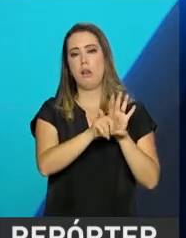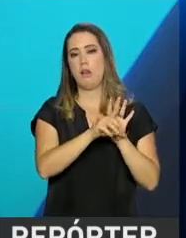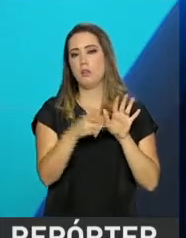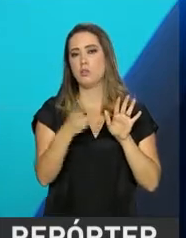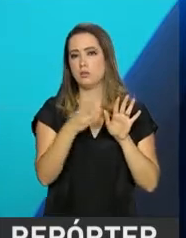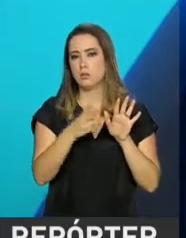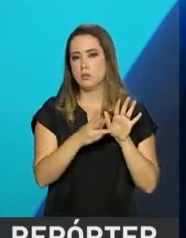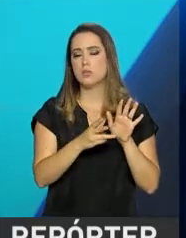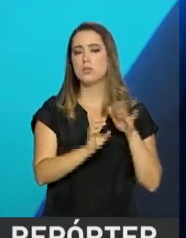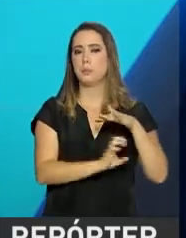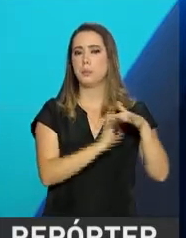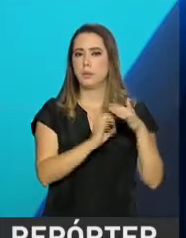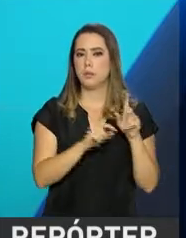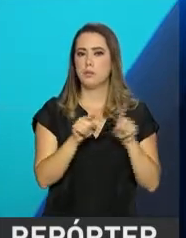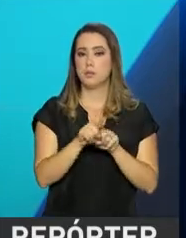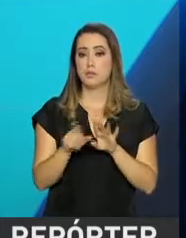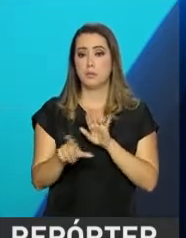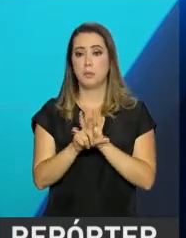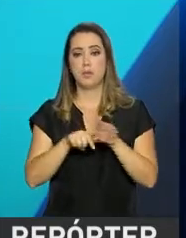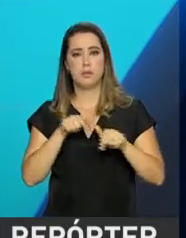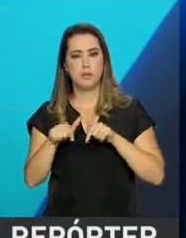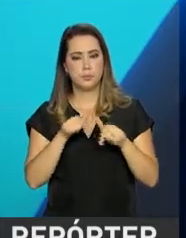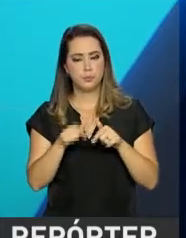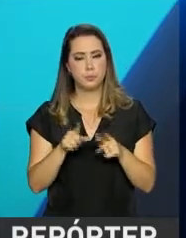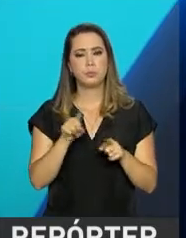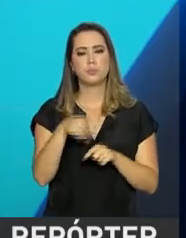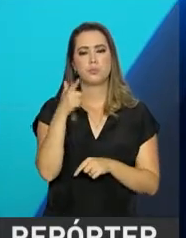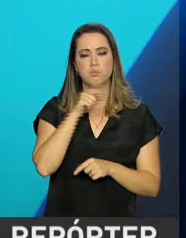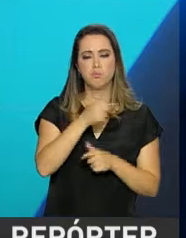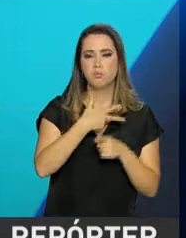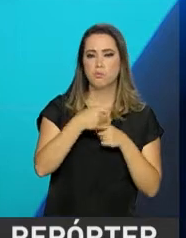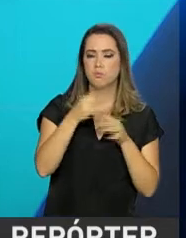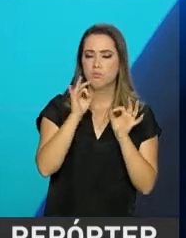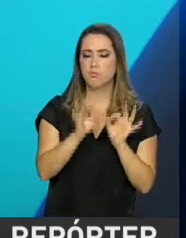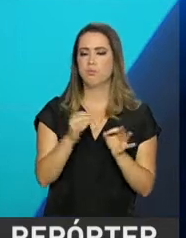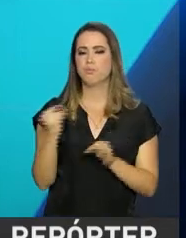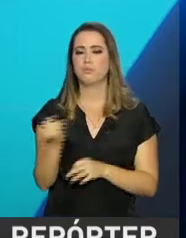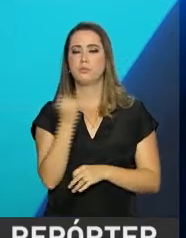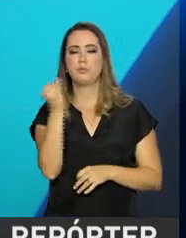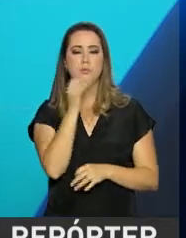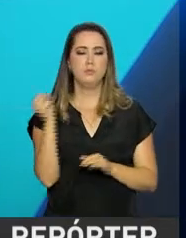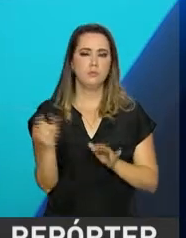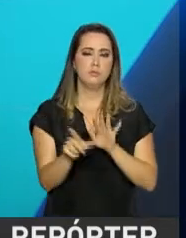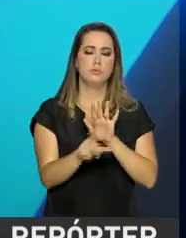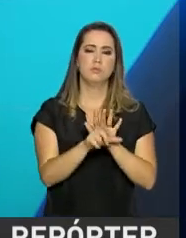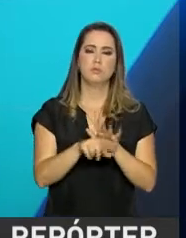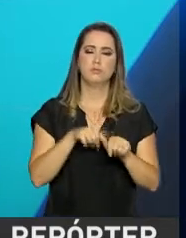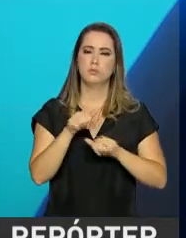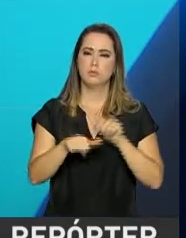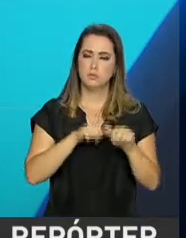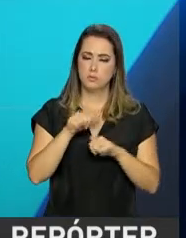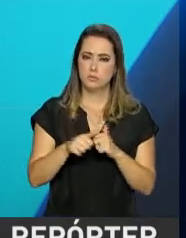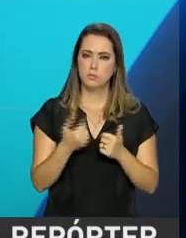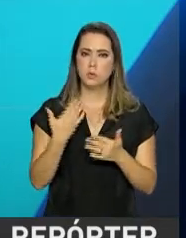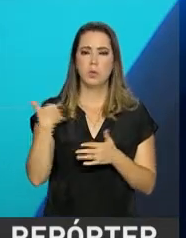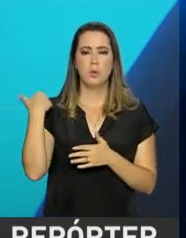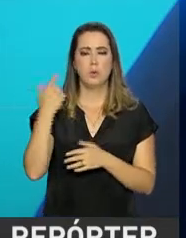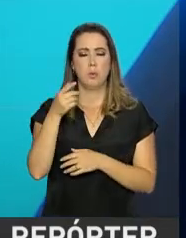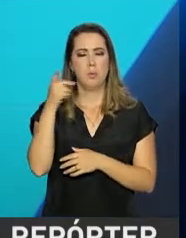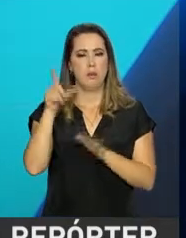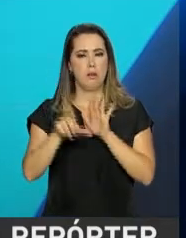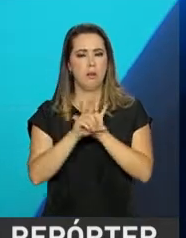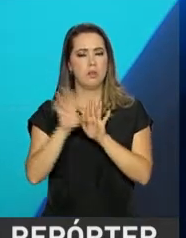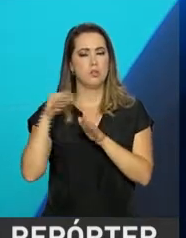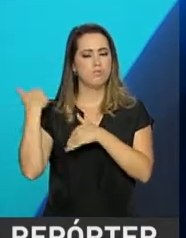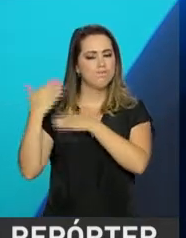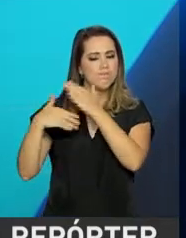trabalhista foi uma conquista realmente fundamental que modernizou uma legislação ultrapassada em